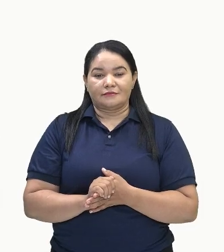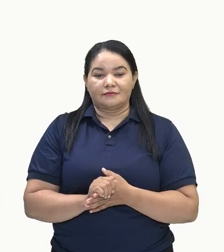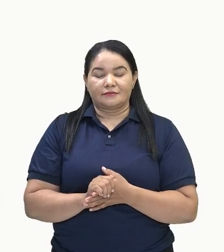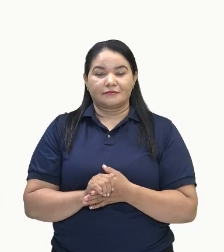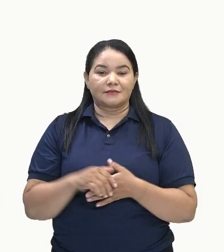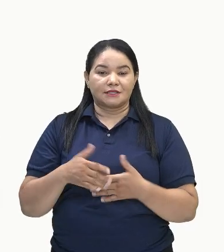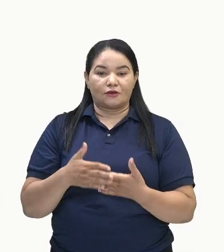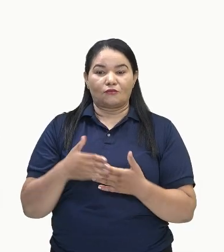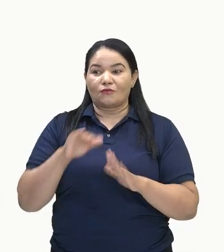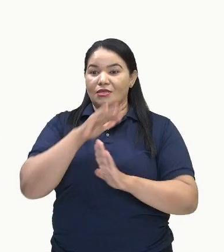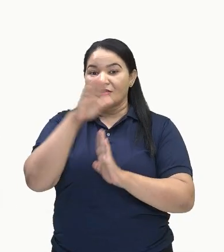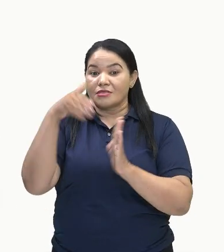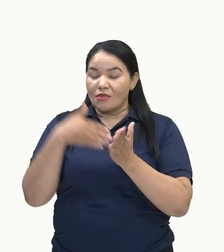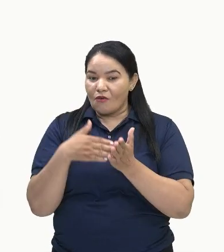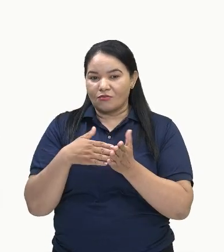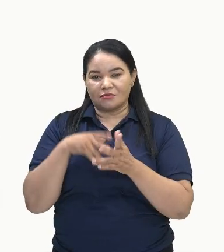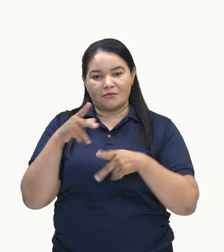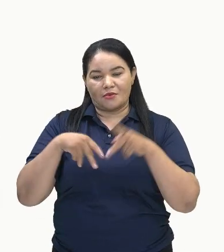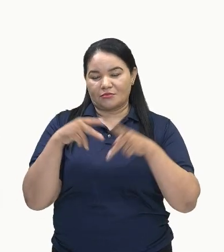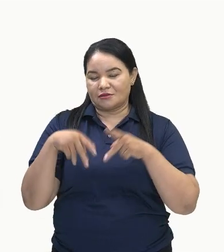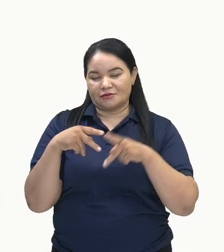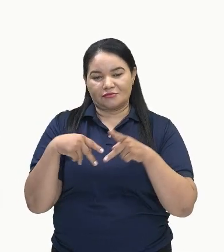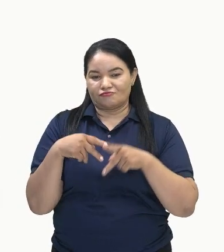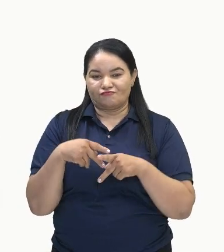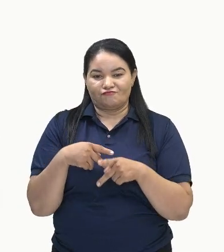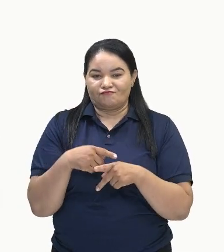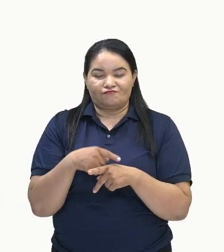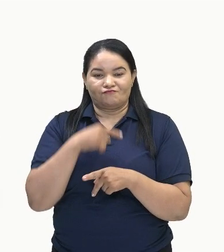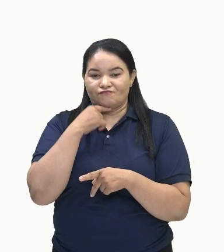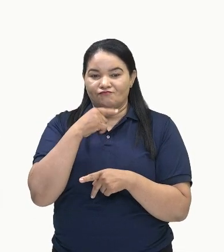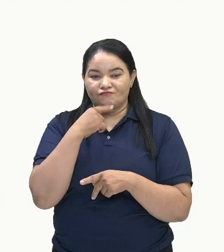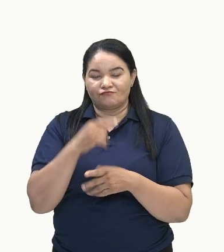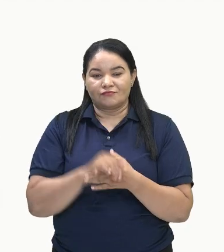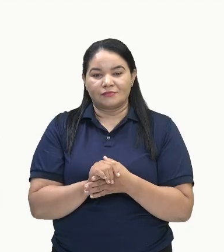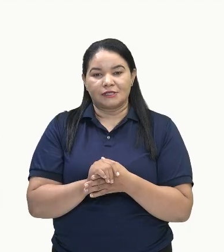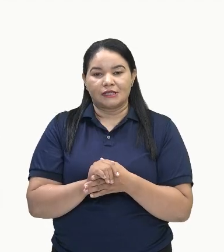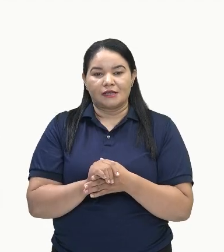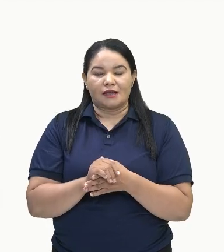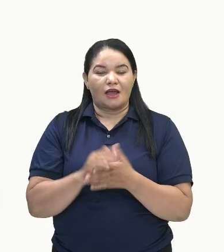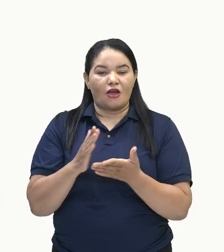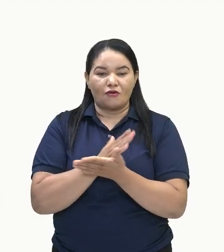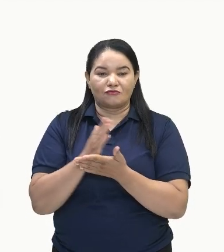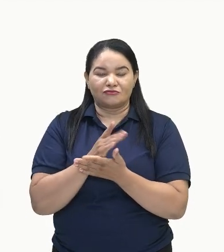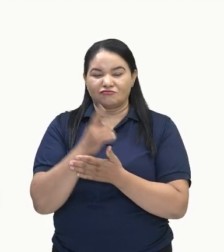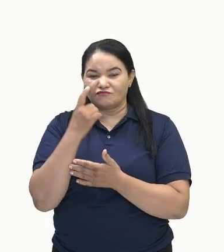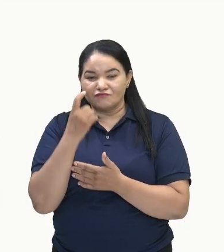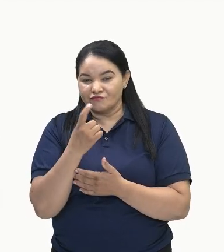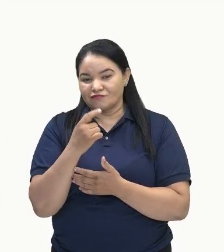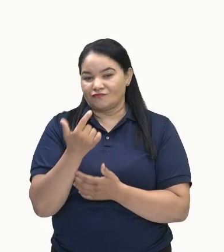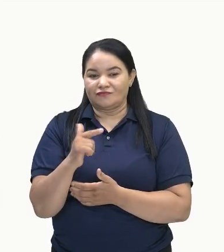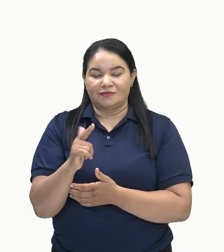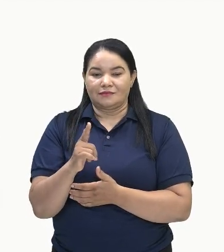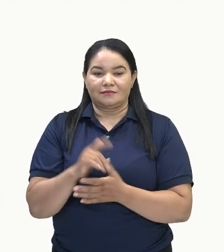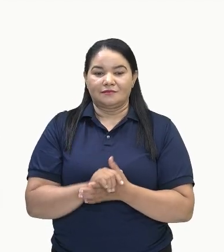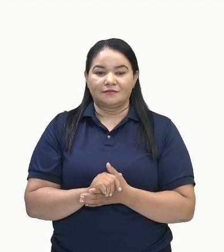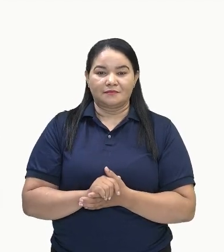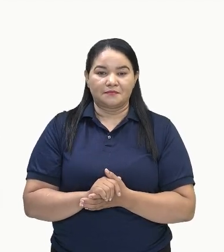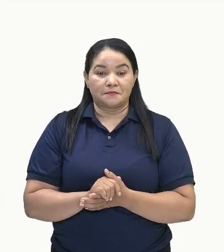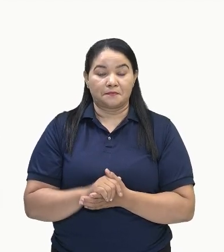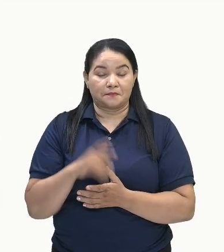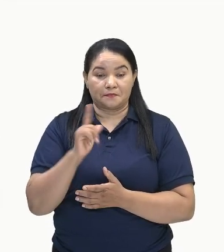ser para toda a população, né? Com certeza. Tem gente que não vai se interessar. Então, vamos ver a